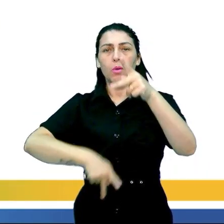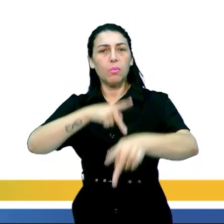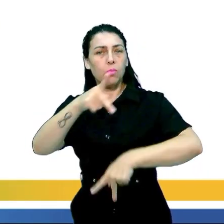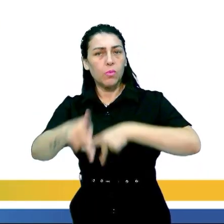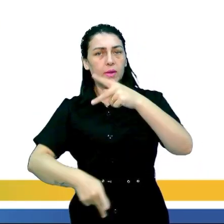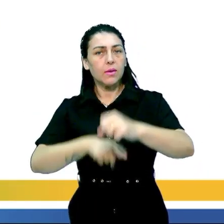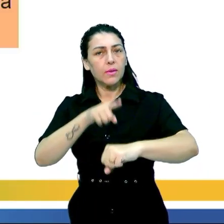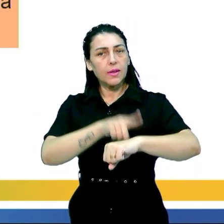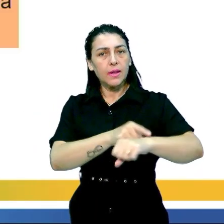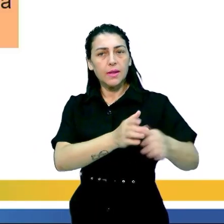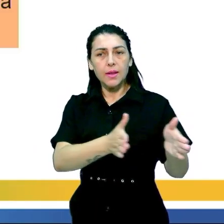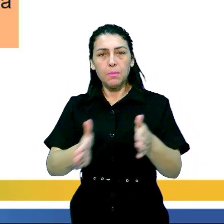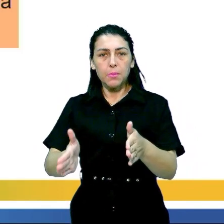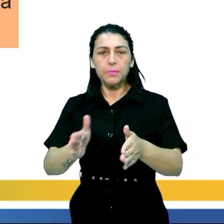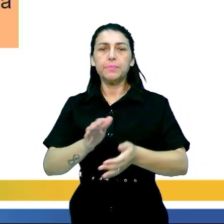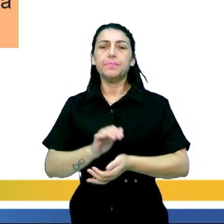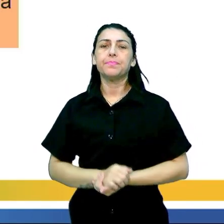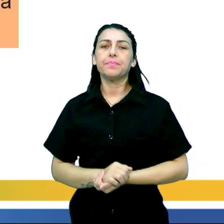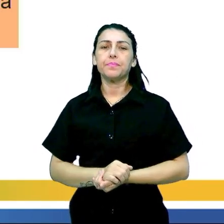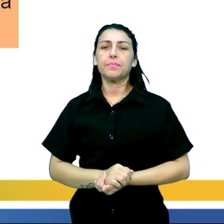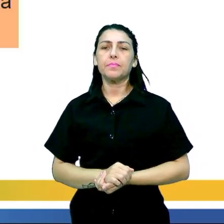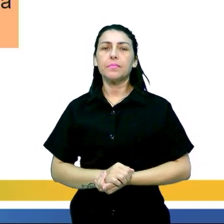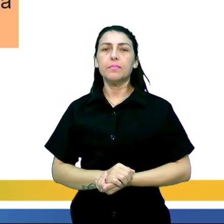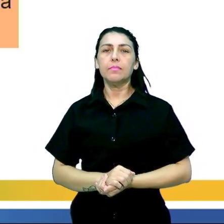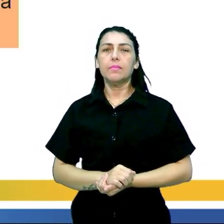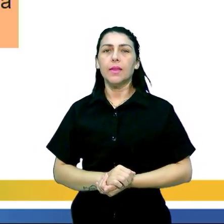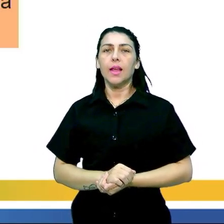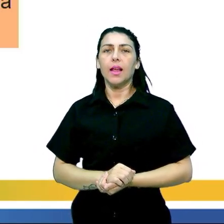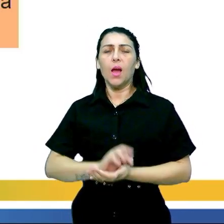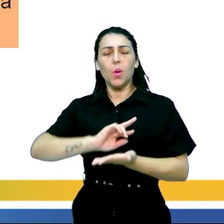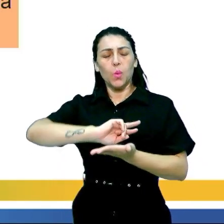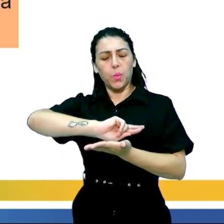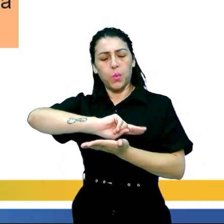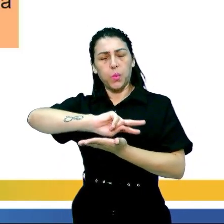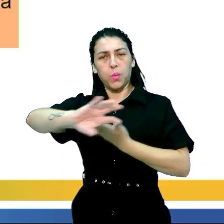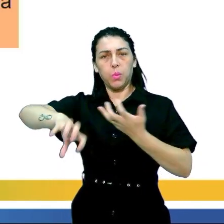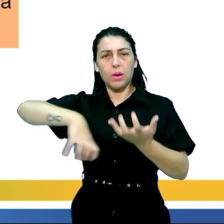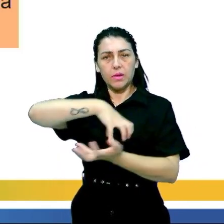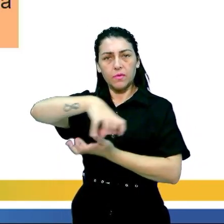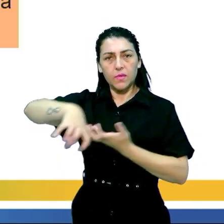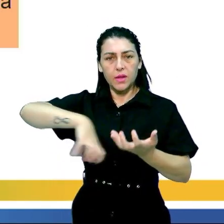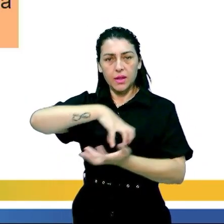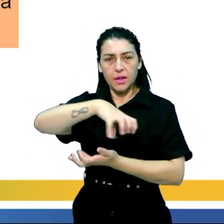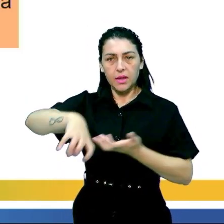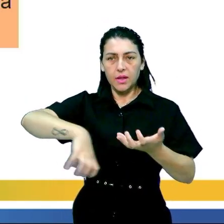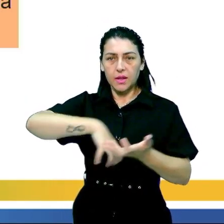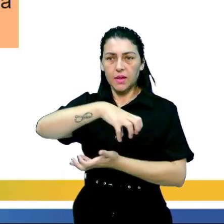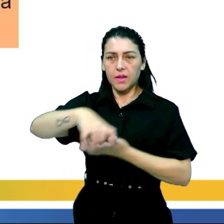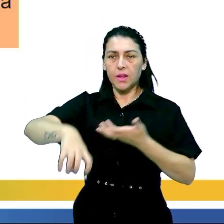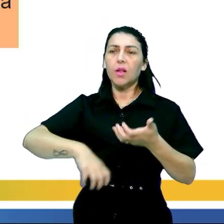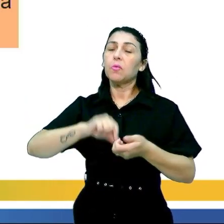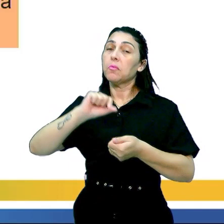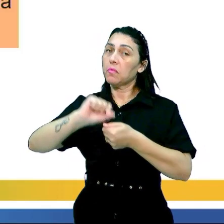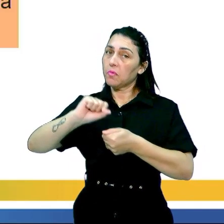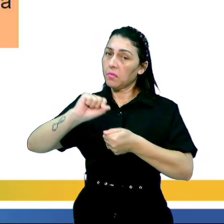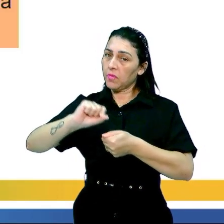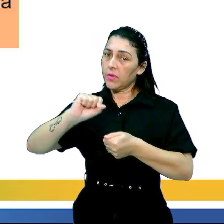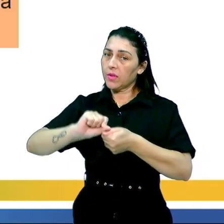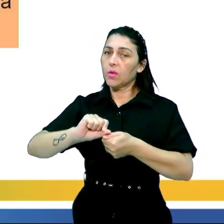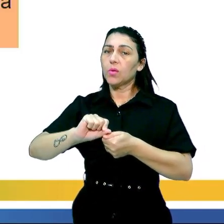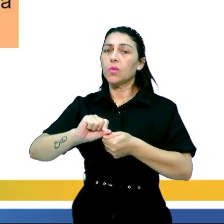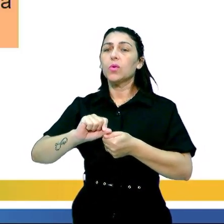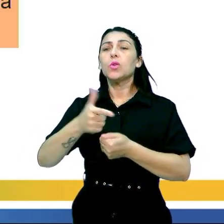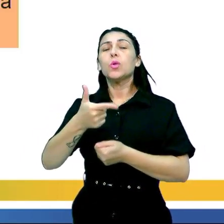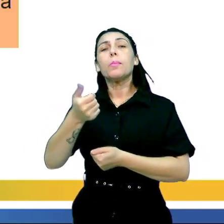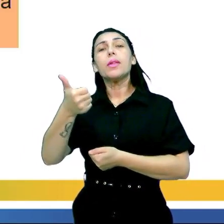população naquele período. Desde então, uma série de manifestações foram sendo desencadeadas,